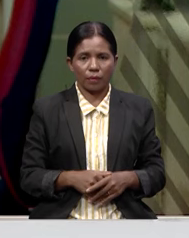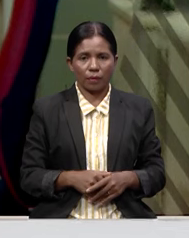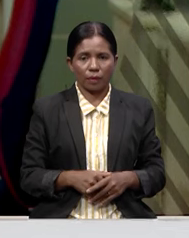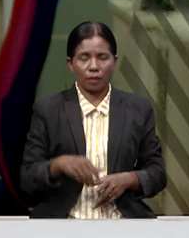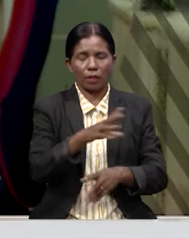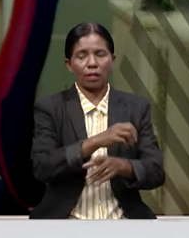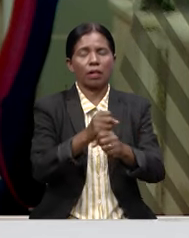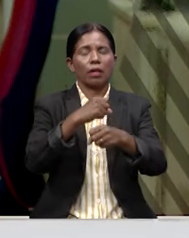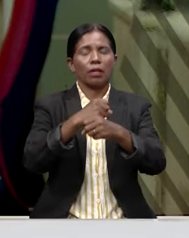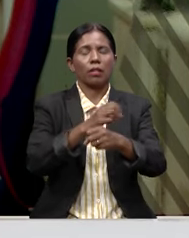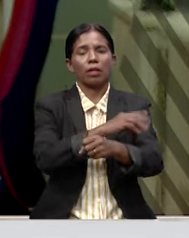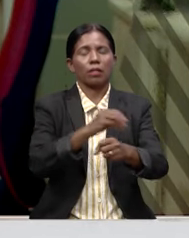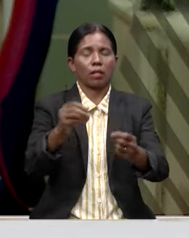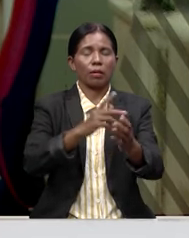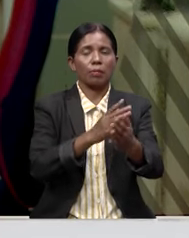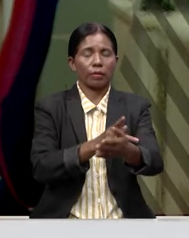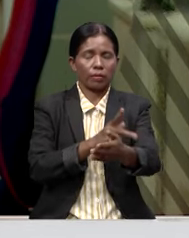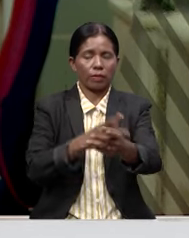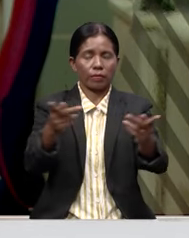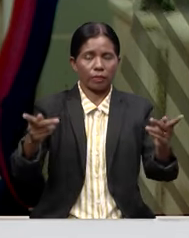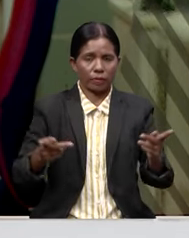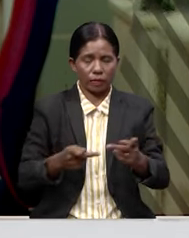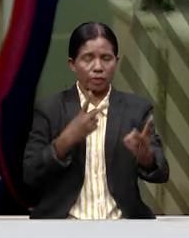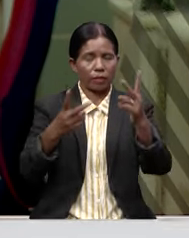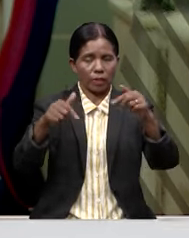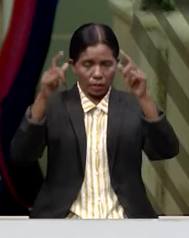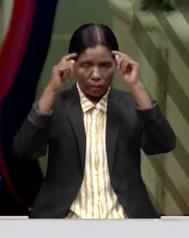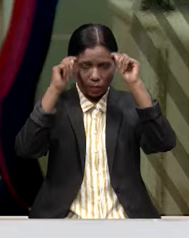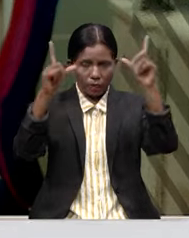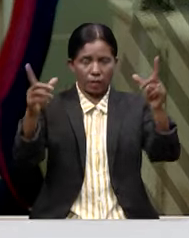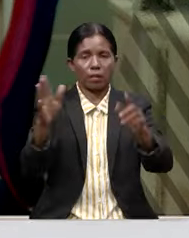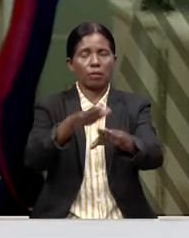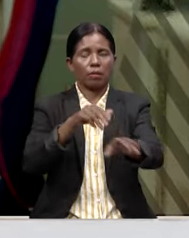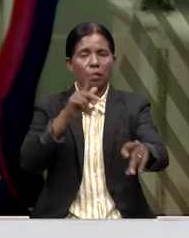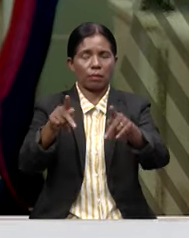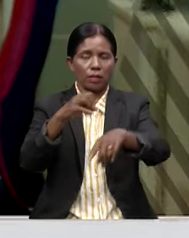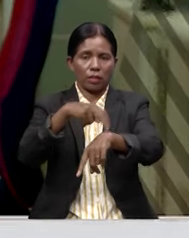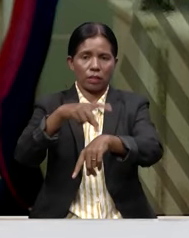Festival Ravilau, hanya sem promoção fat em turismo e Railaran, onde atrai turista internacional.